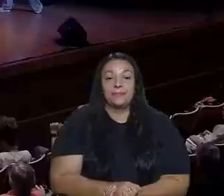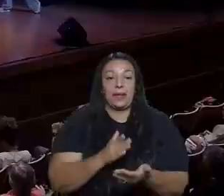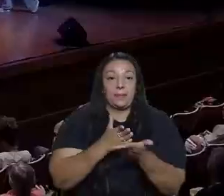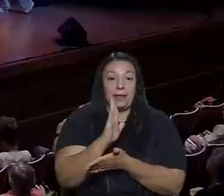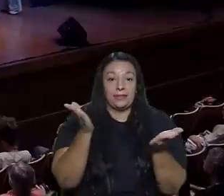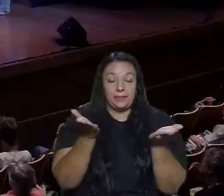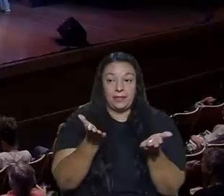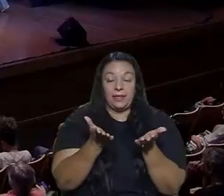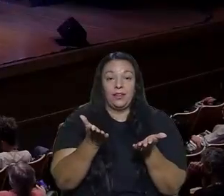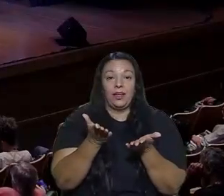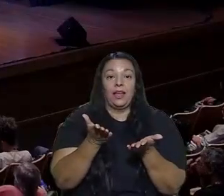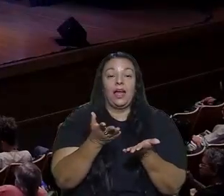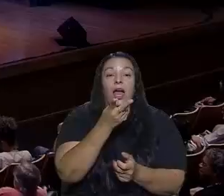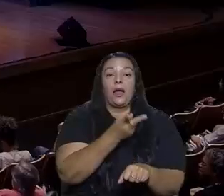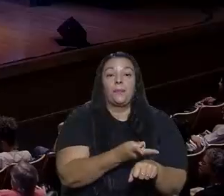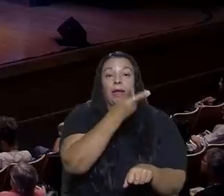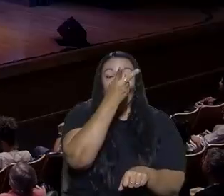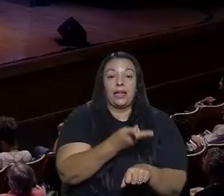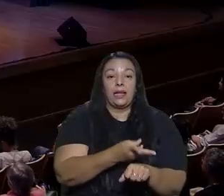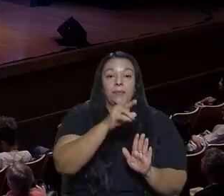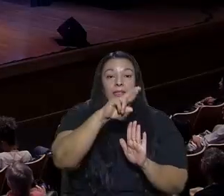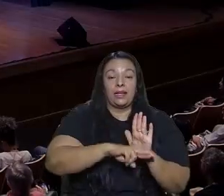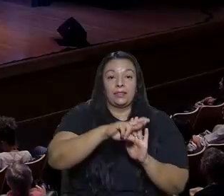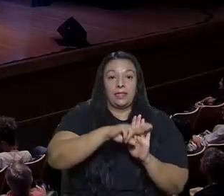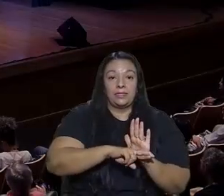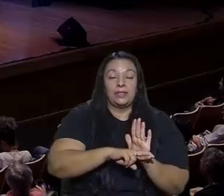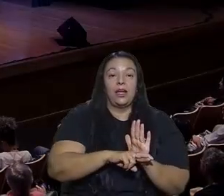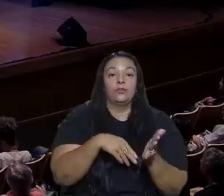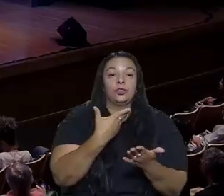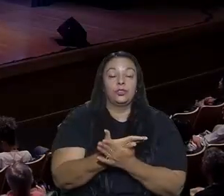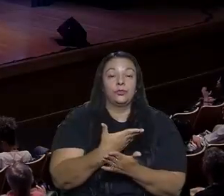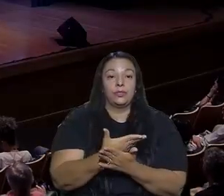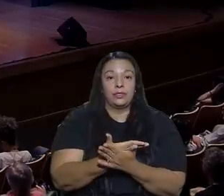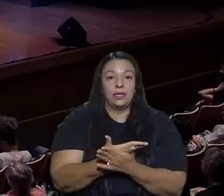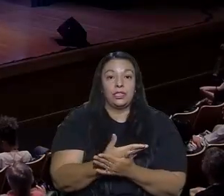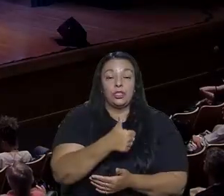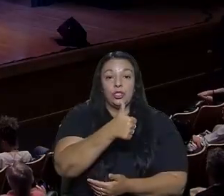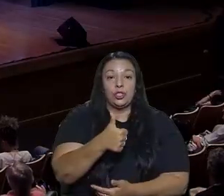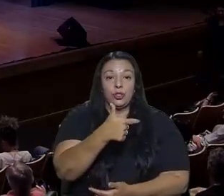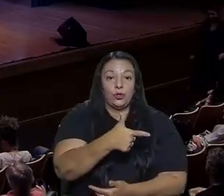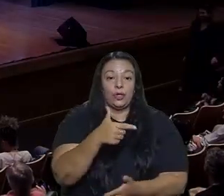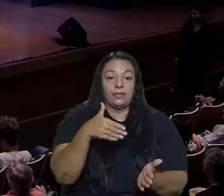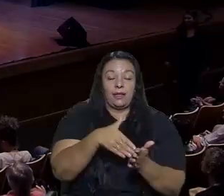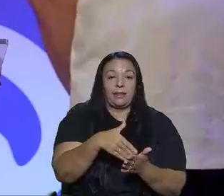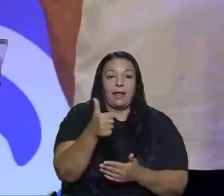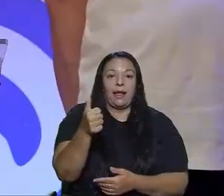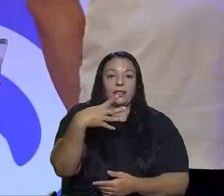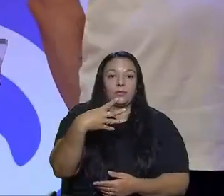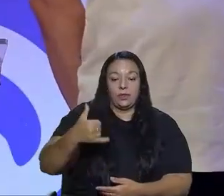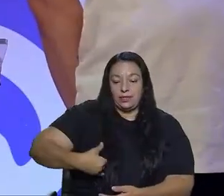Passamos agora à entrega do prêmio de redação aos vencedores da categoria de estudantes de 12 a 14